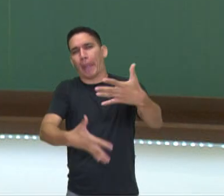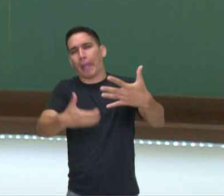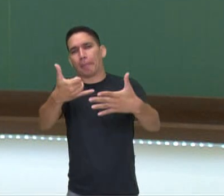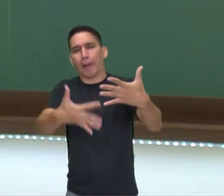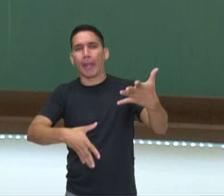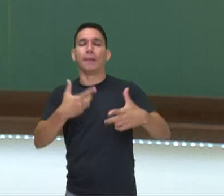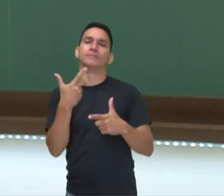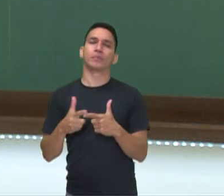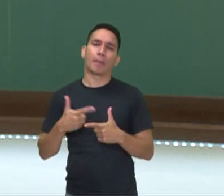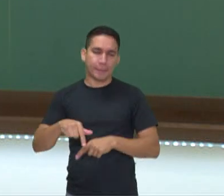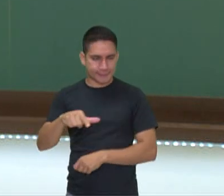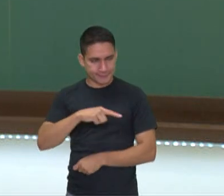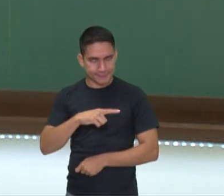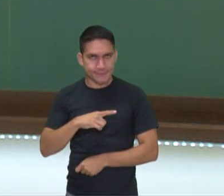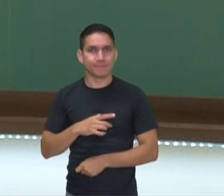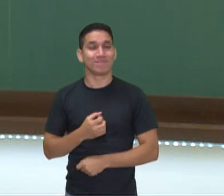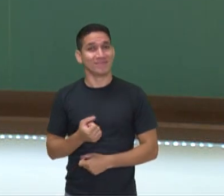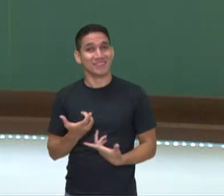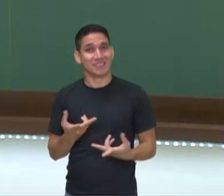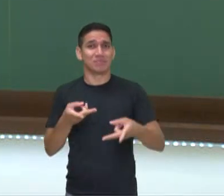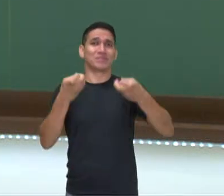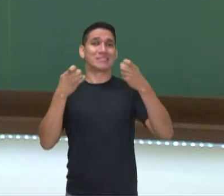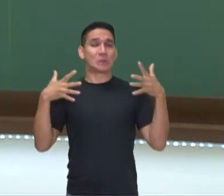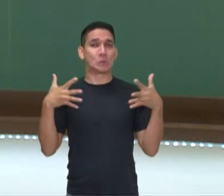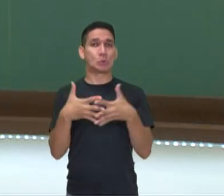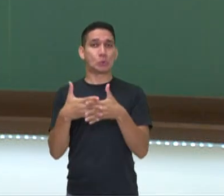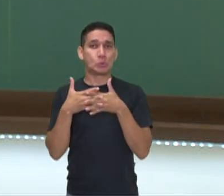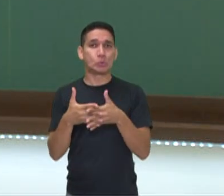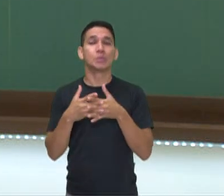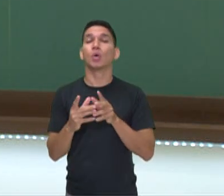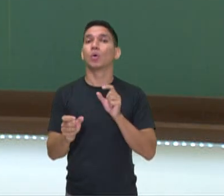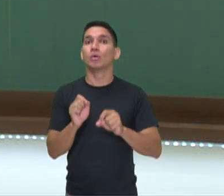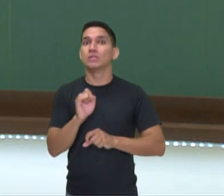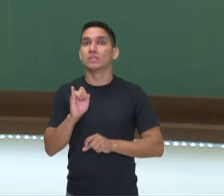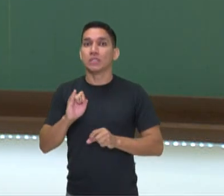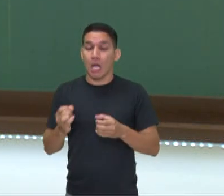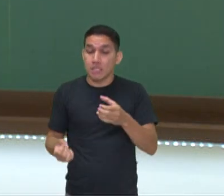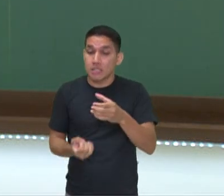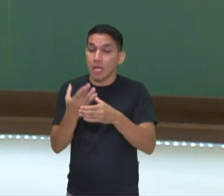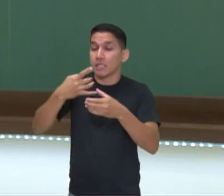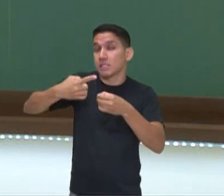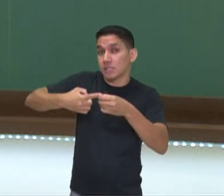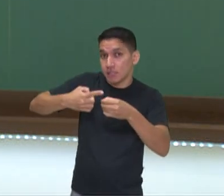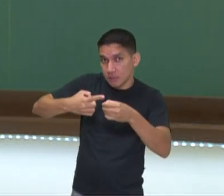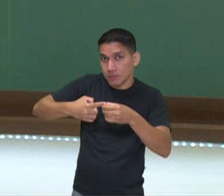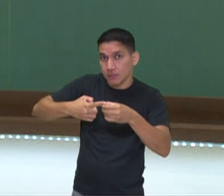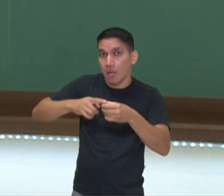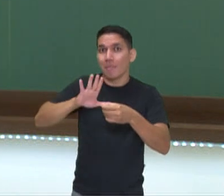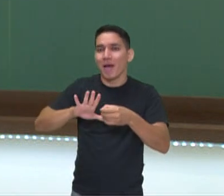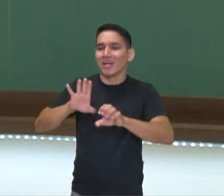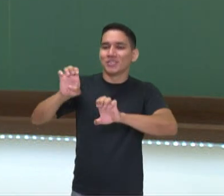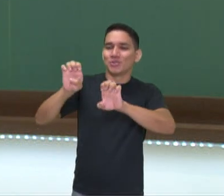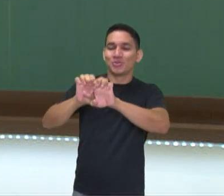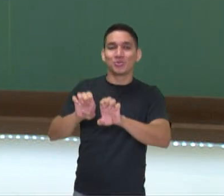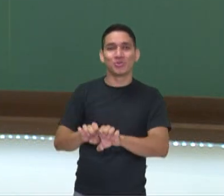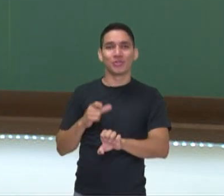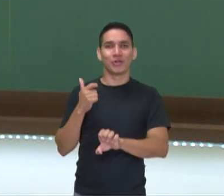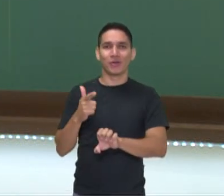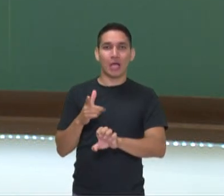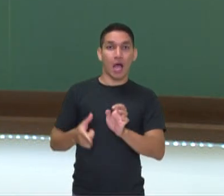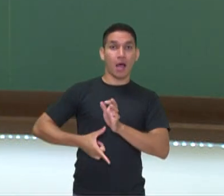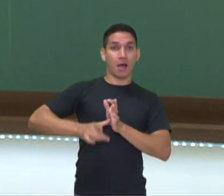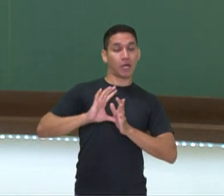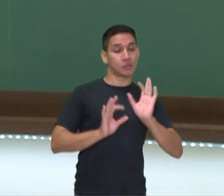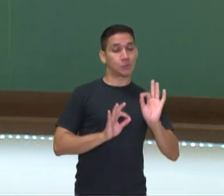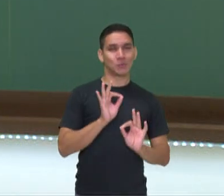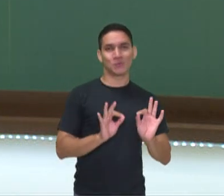problemas. Então veja só como é complicado quando uma cidade ela surge e não existe uma infraestrutura de